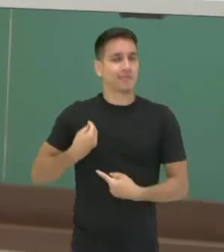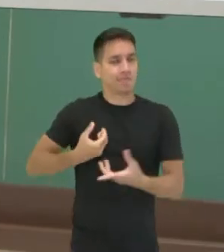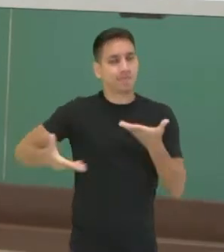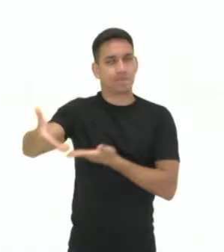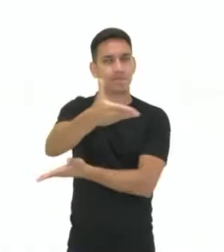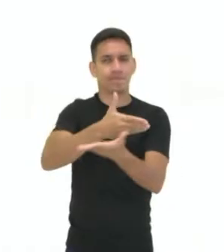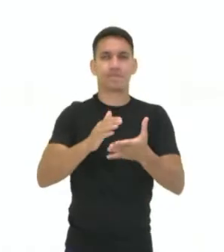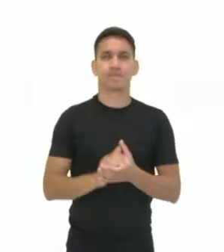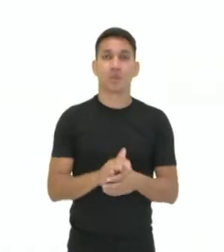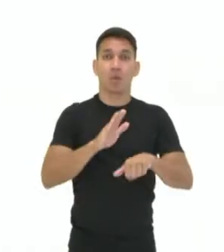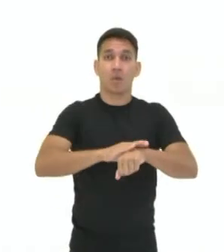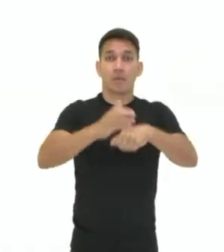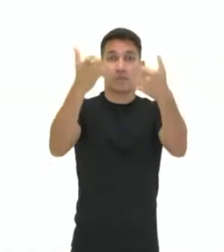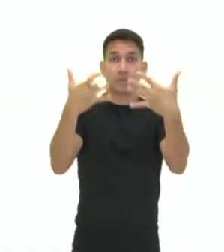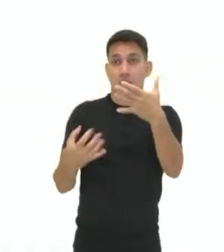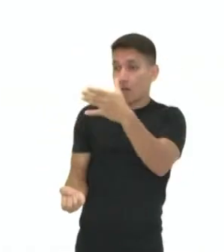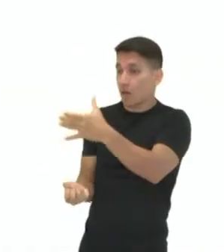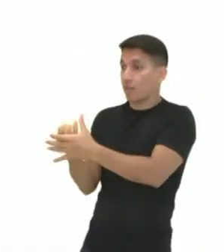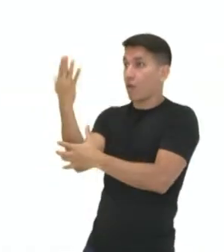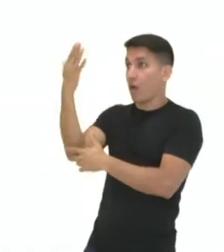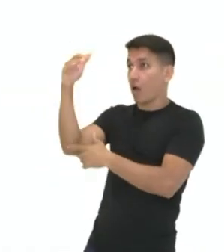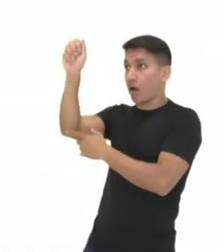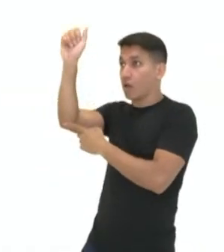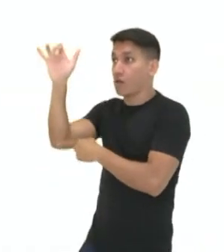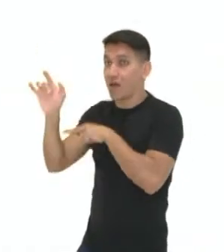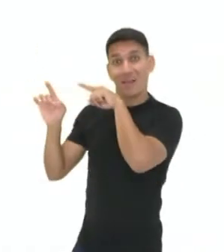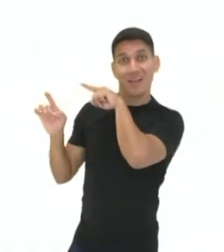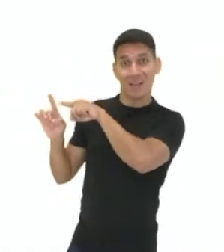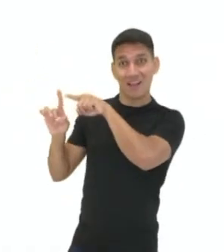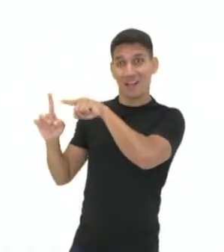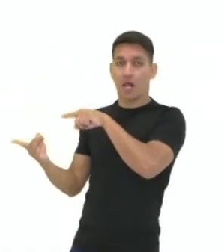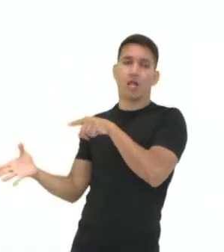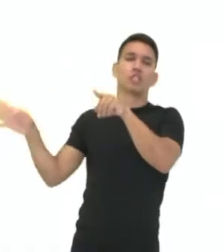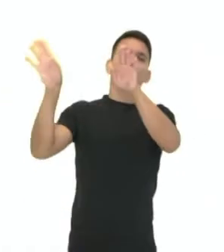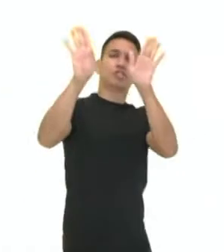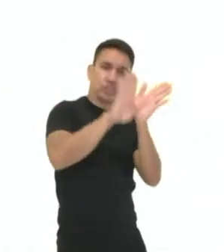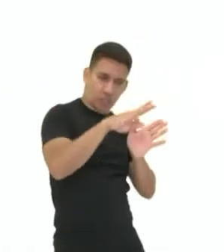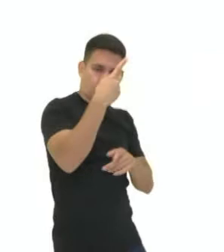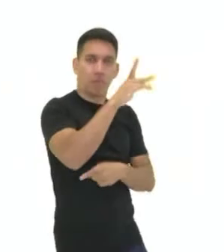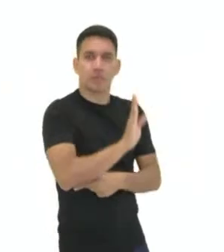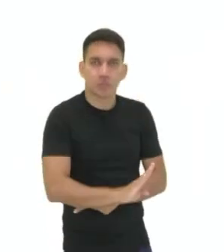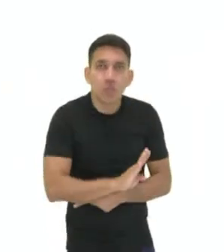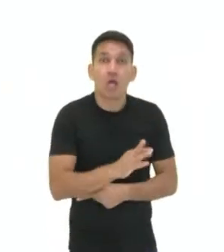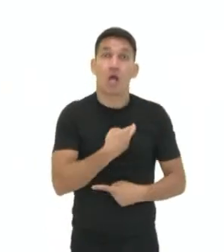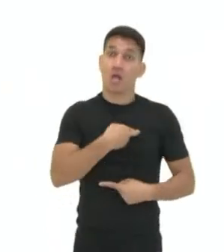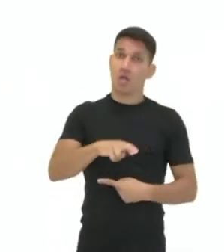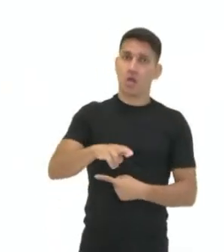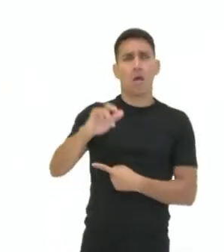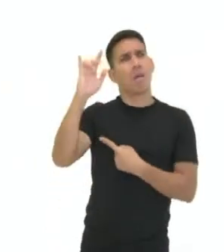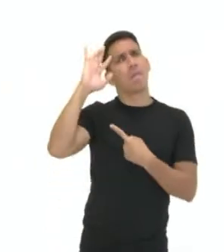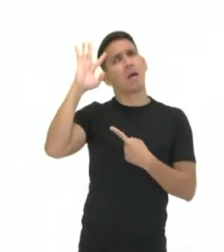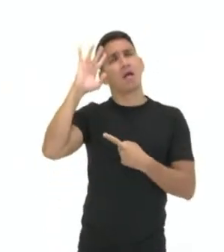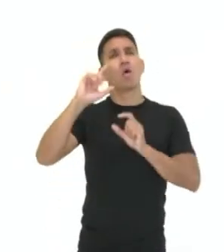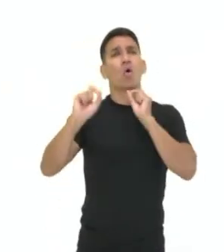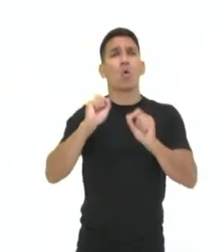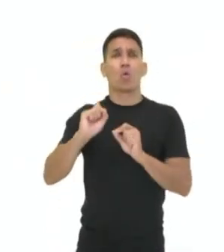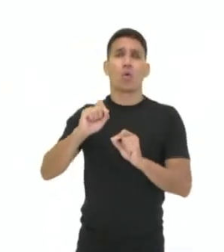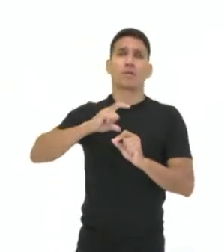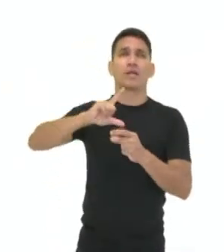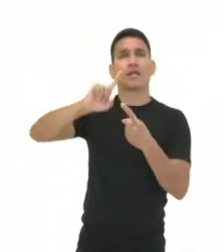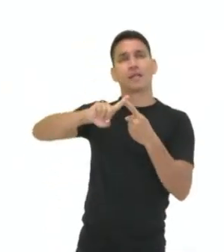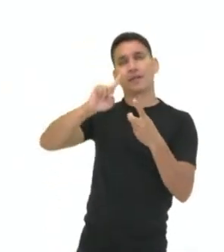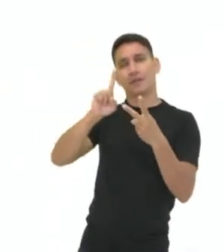quando falamos em religiões de matriz africana ou de origem africana, geralmente nós pensamos em candomblé e umbanda. E de